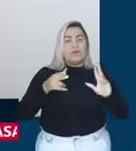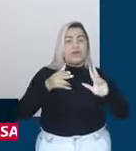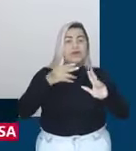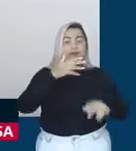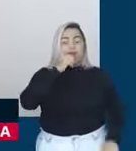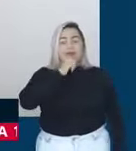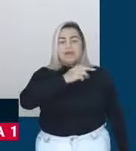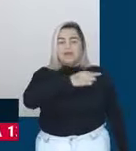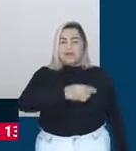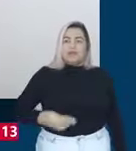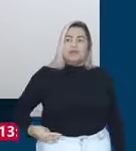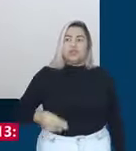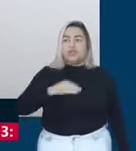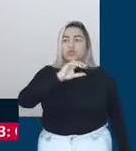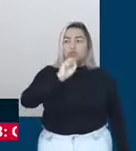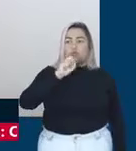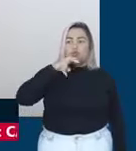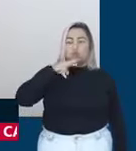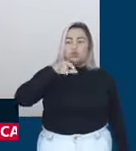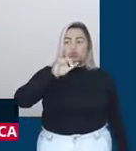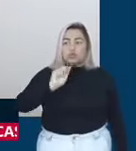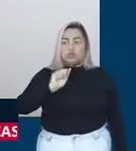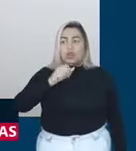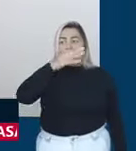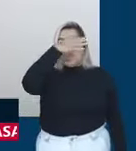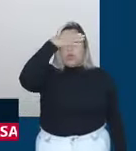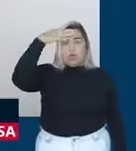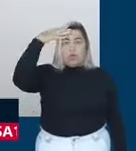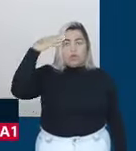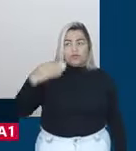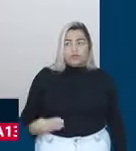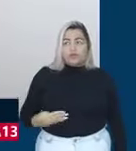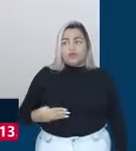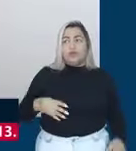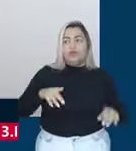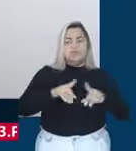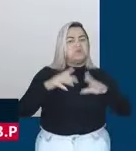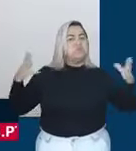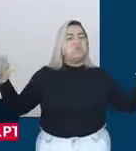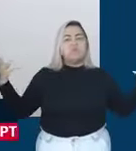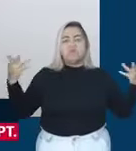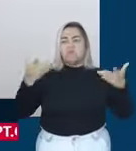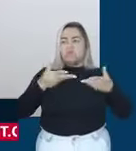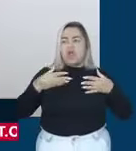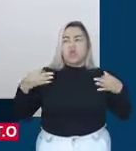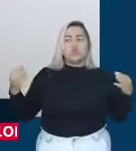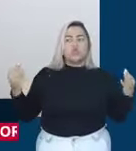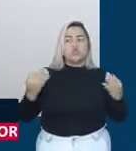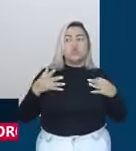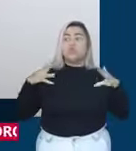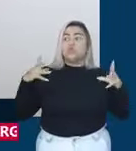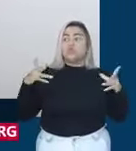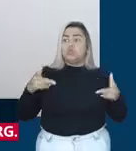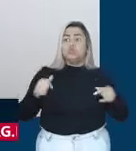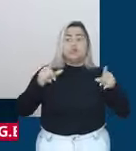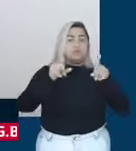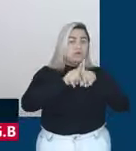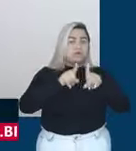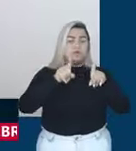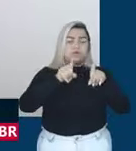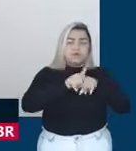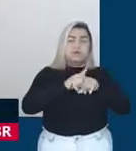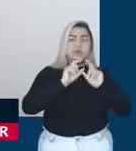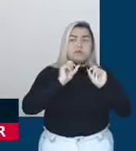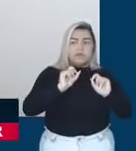Indígenas, Sônia Guajajara, também ela esteve lá, brilhante. Todos eles, eu considero, foram lá